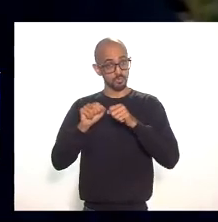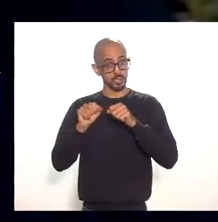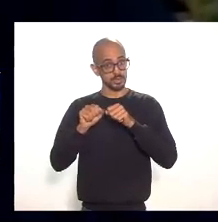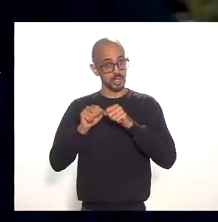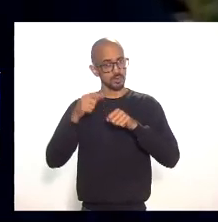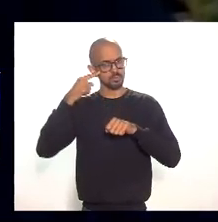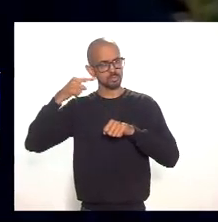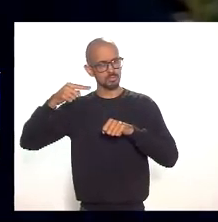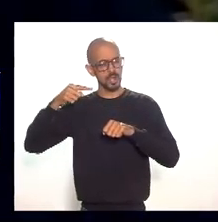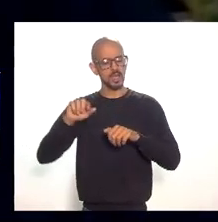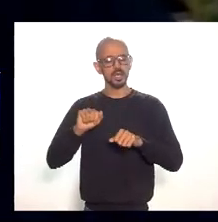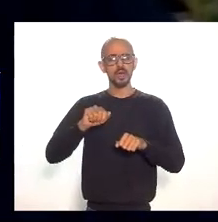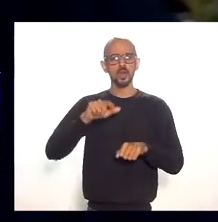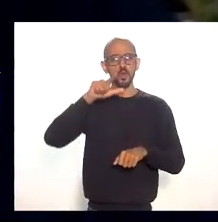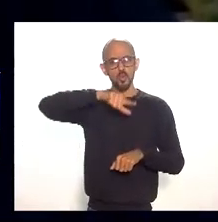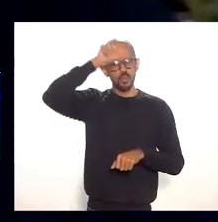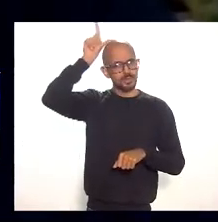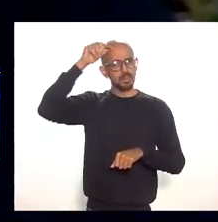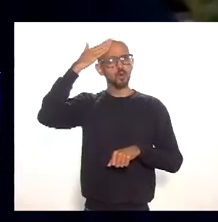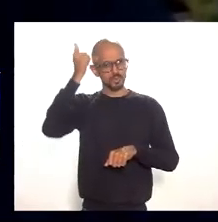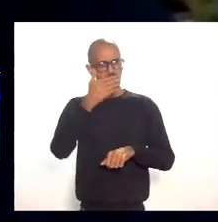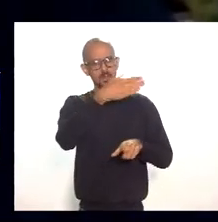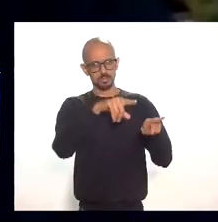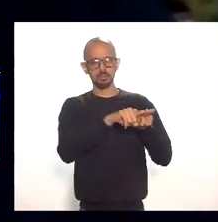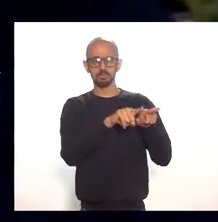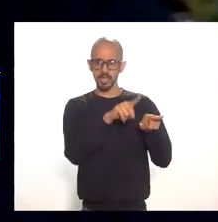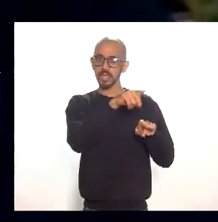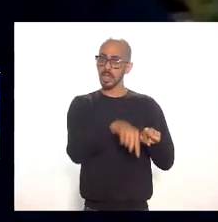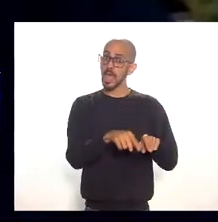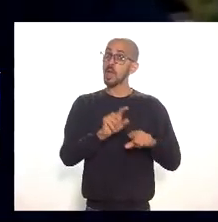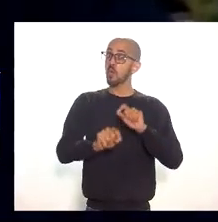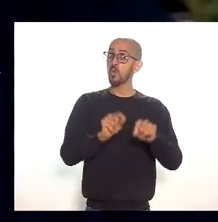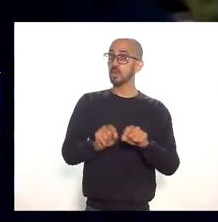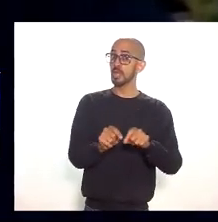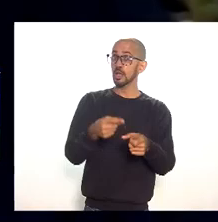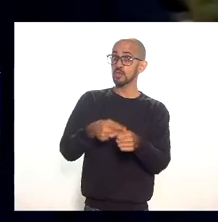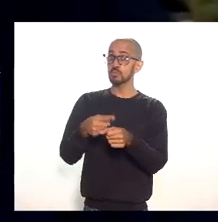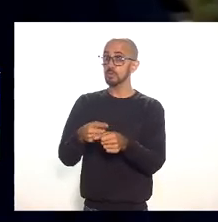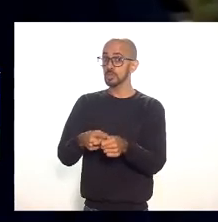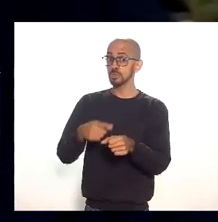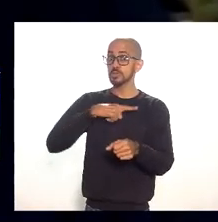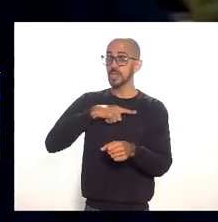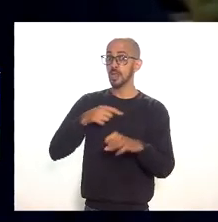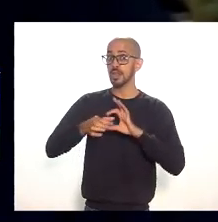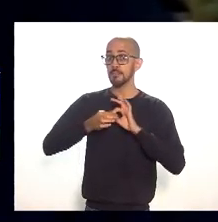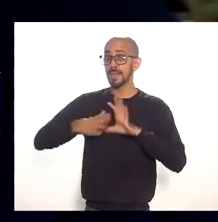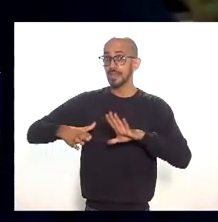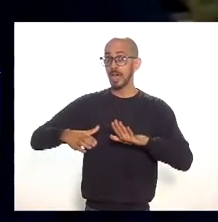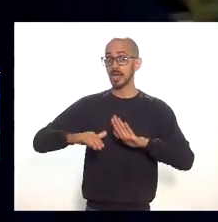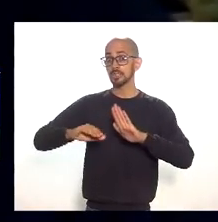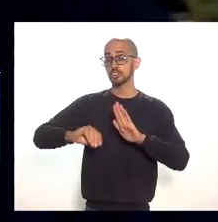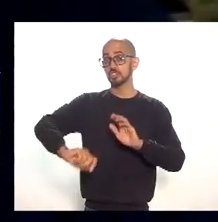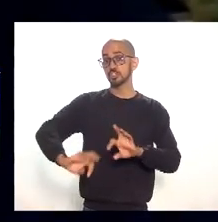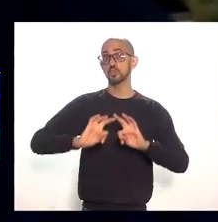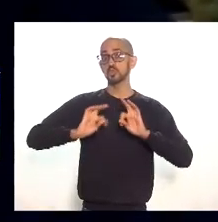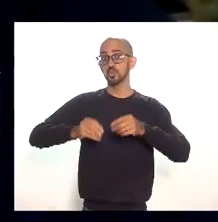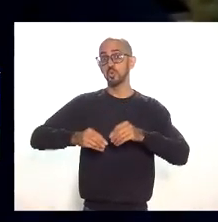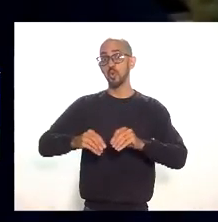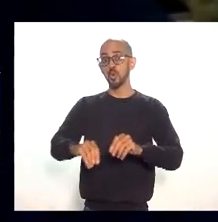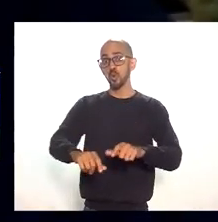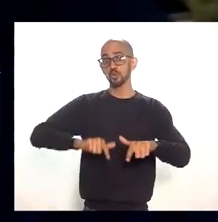bem disso, o deputado Luiz Paulo, de garantir a autonomia dos municípios para definir quais são as atividades